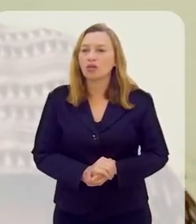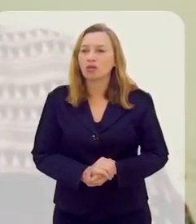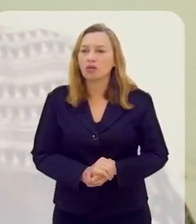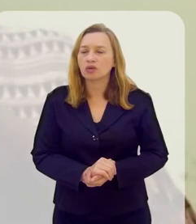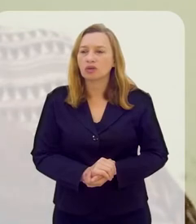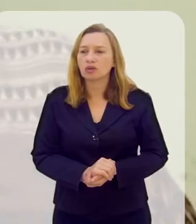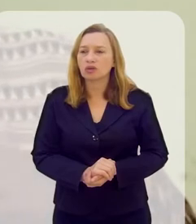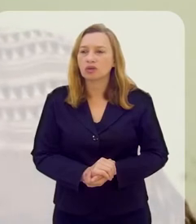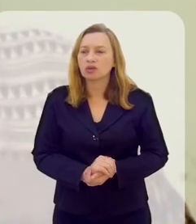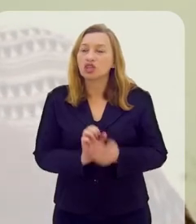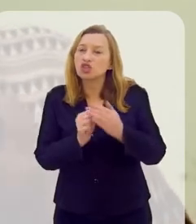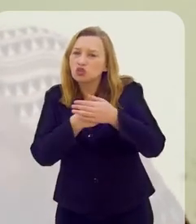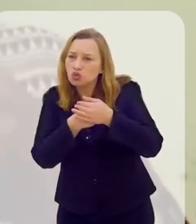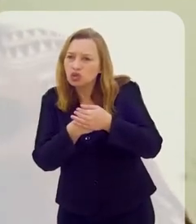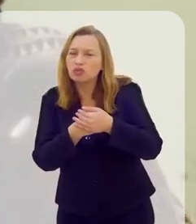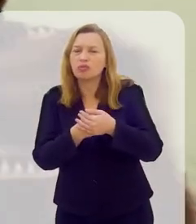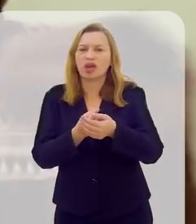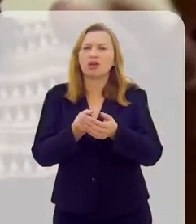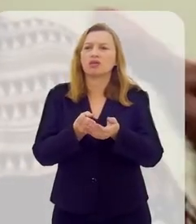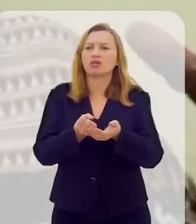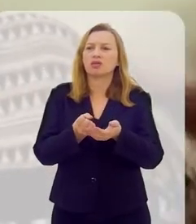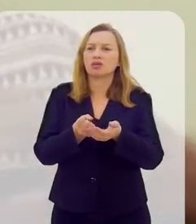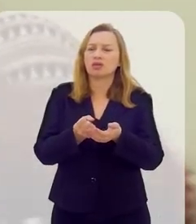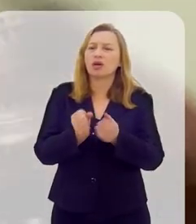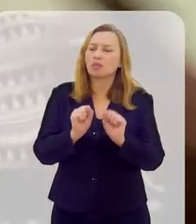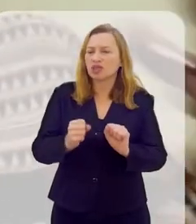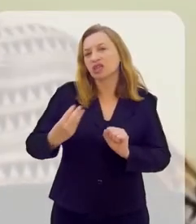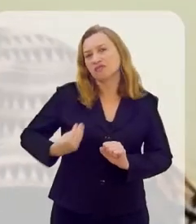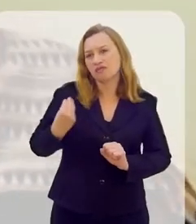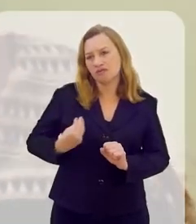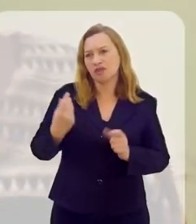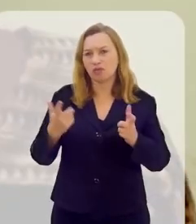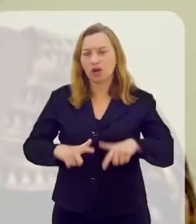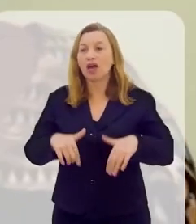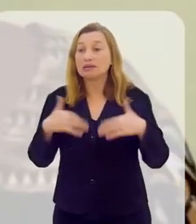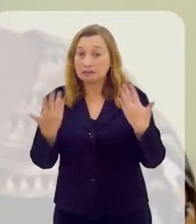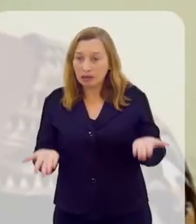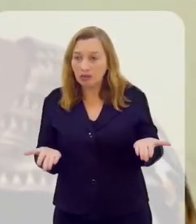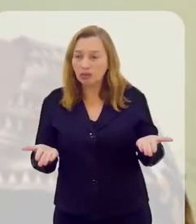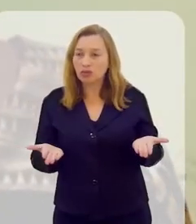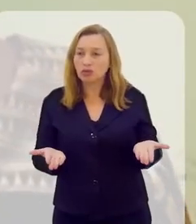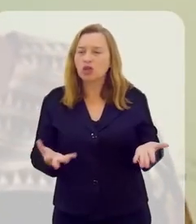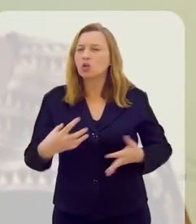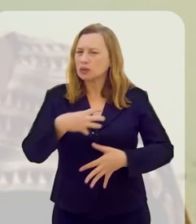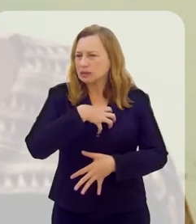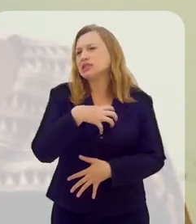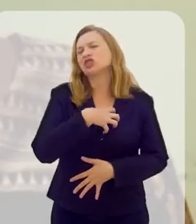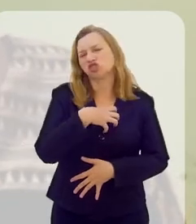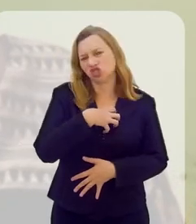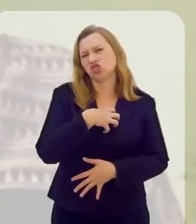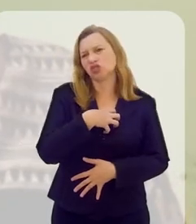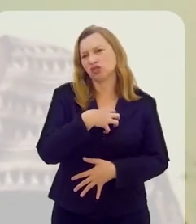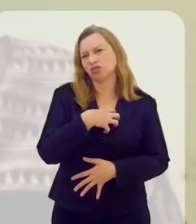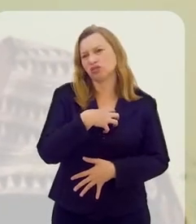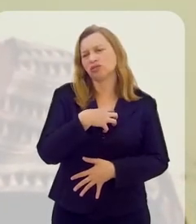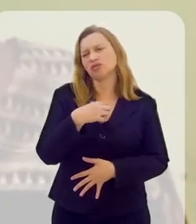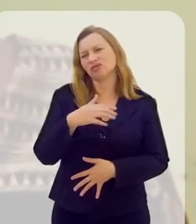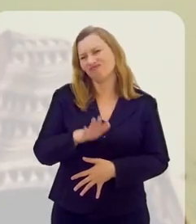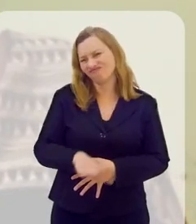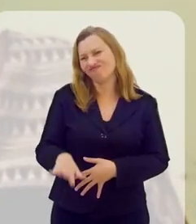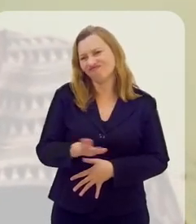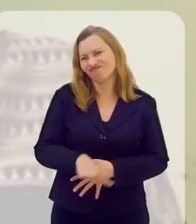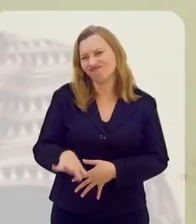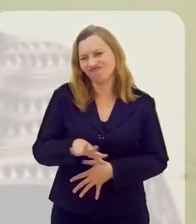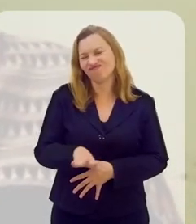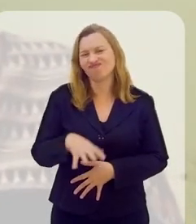era o auto-boicote para que você pudesse viver ali. Então, eu sentia isso quando era